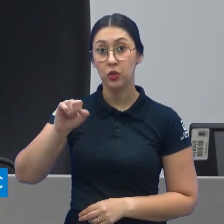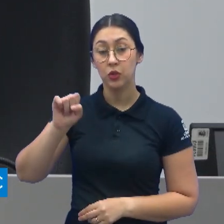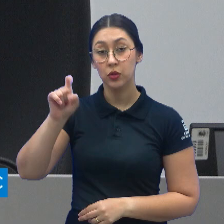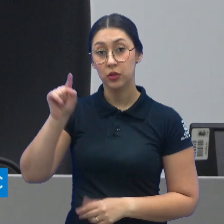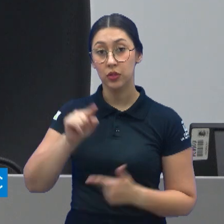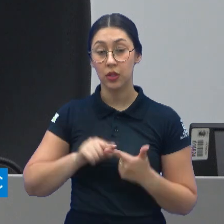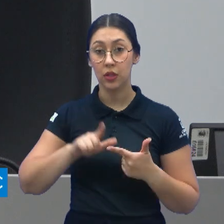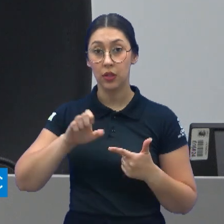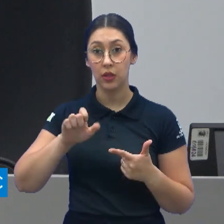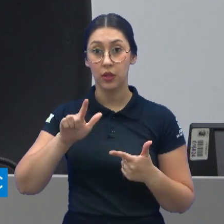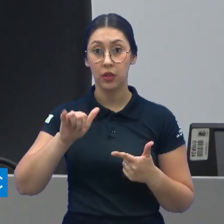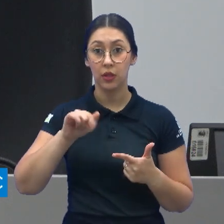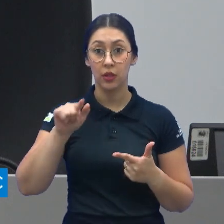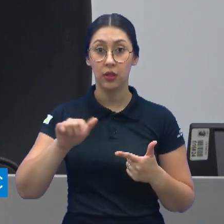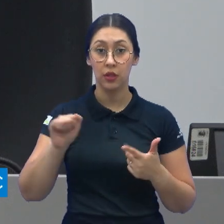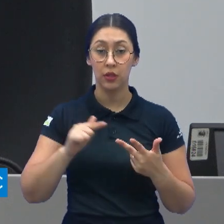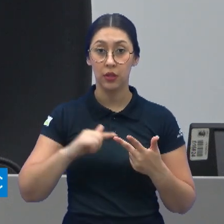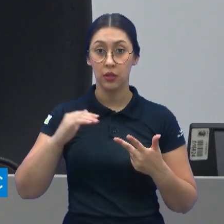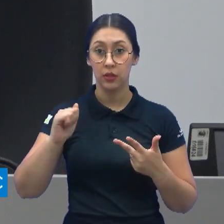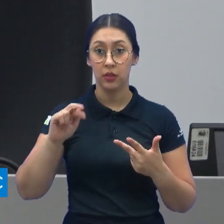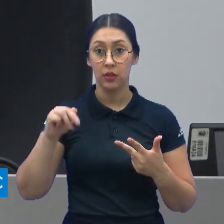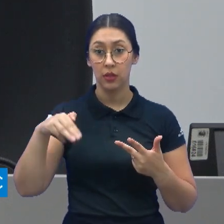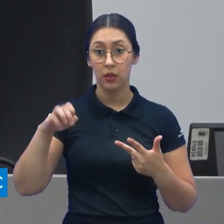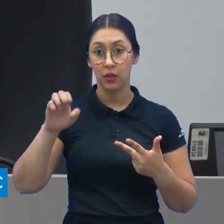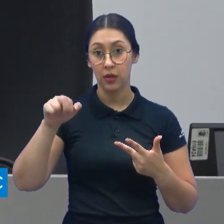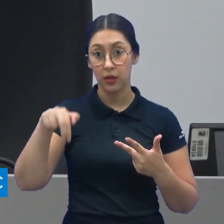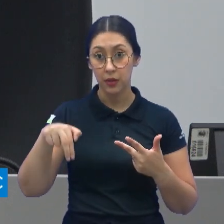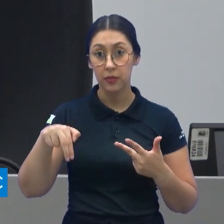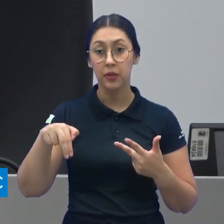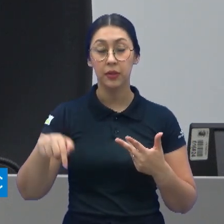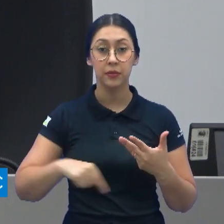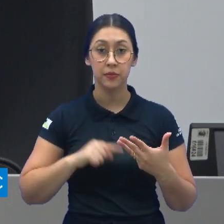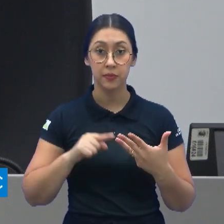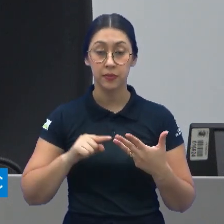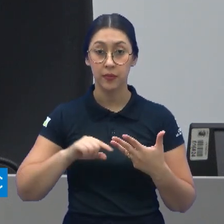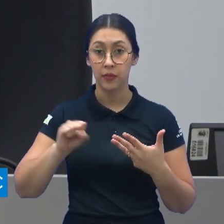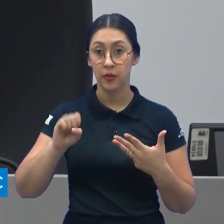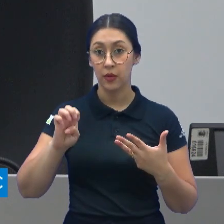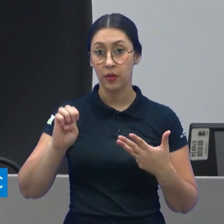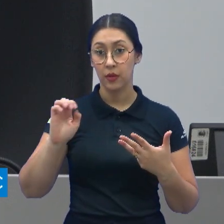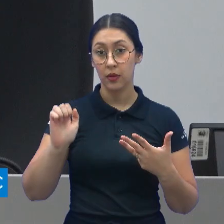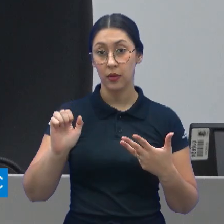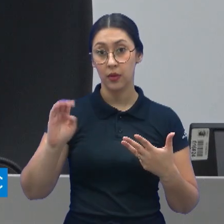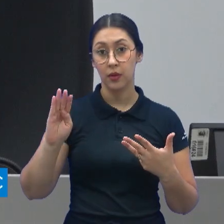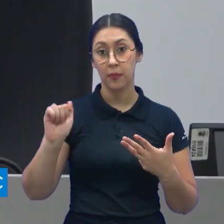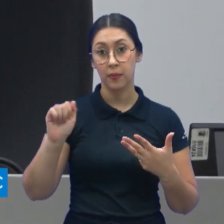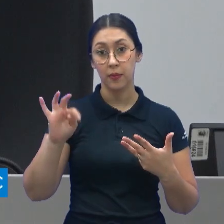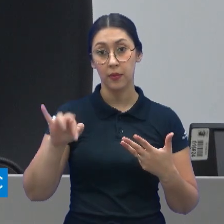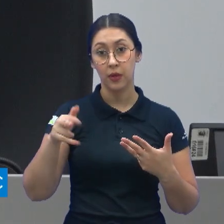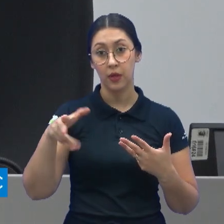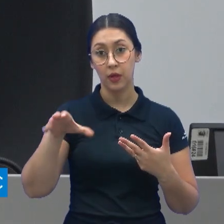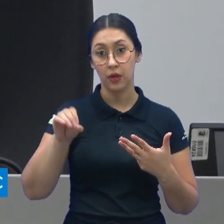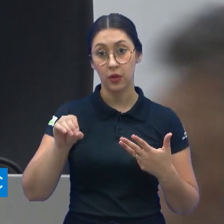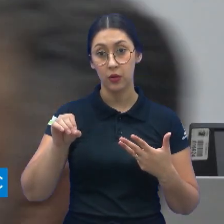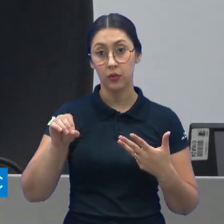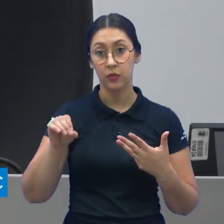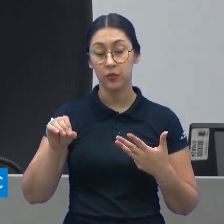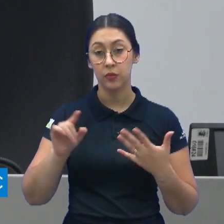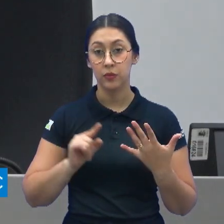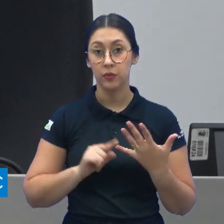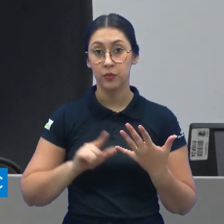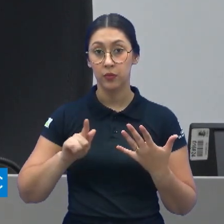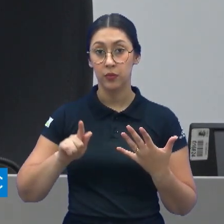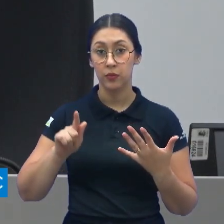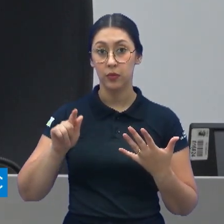Sobral, Carmen Lúcia de Almeida Luz, Sebastião Augusto Nogueira,